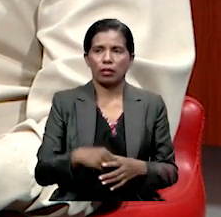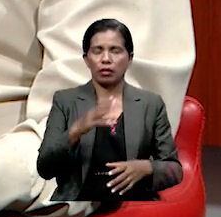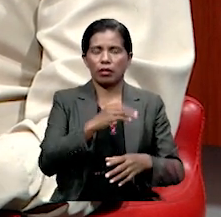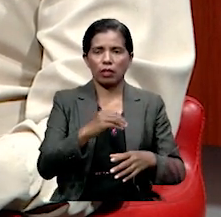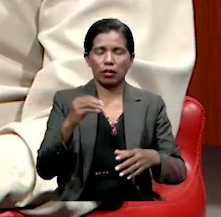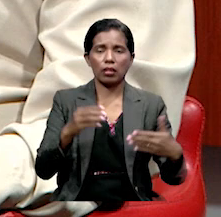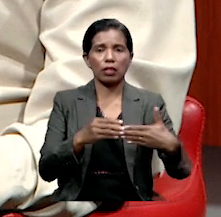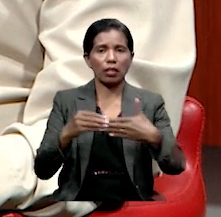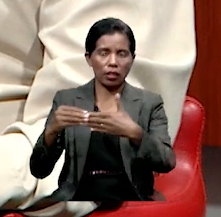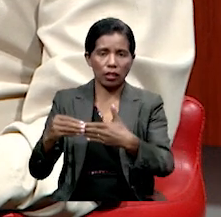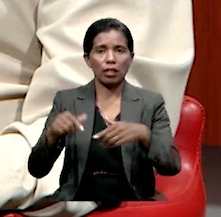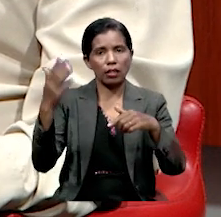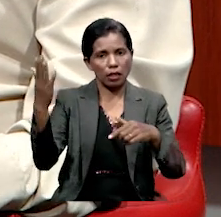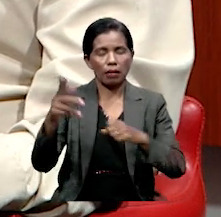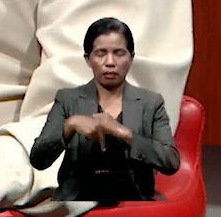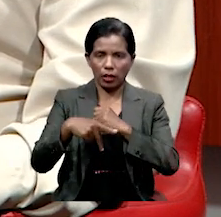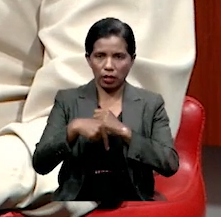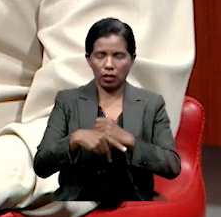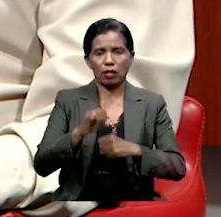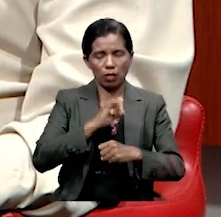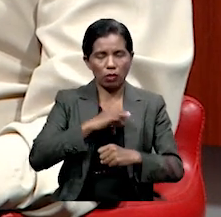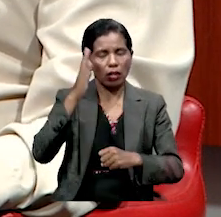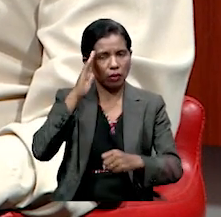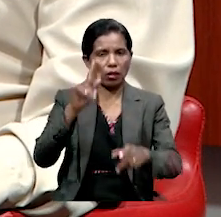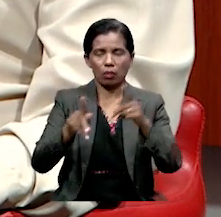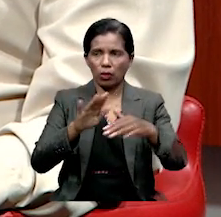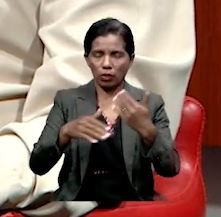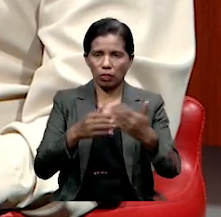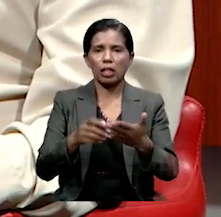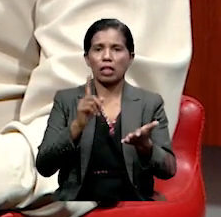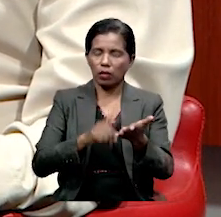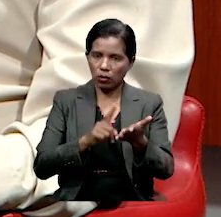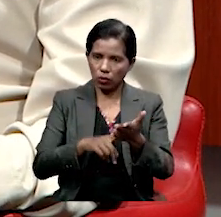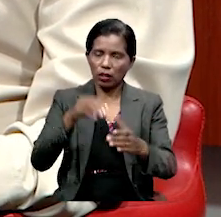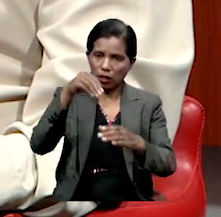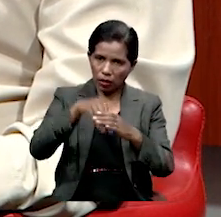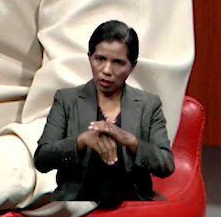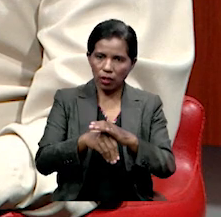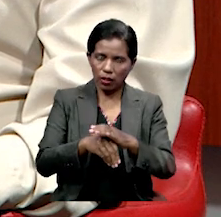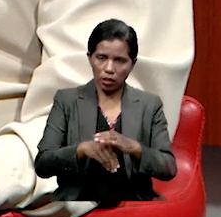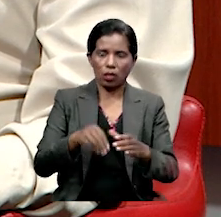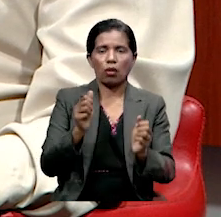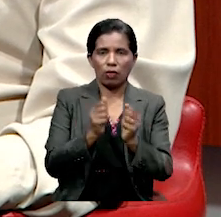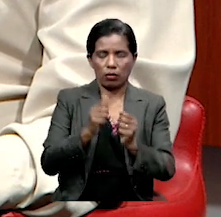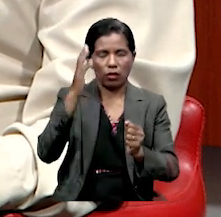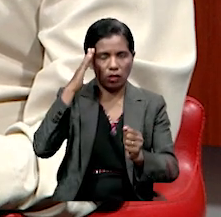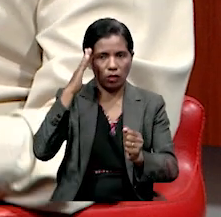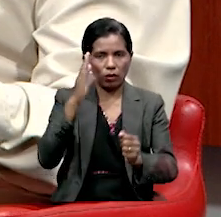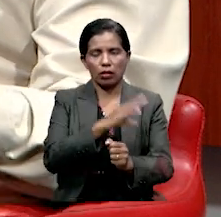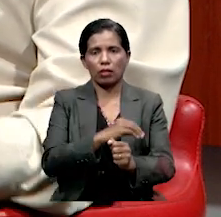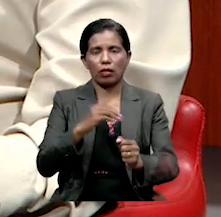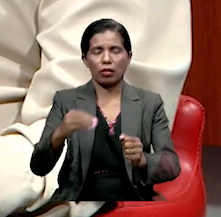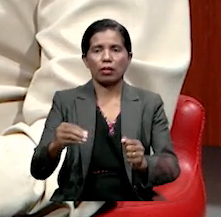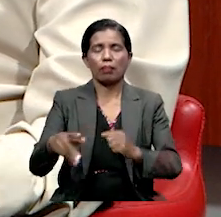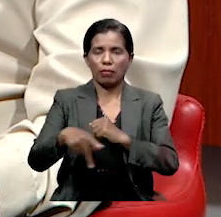partido, né? Também é mais onde congressista será mais discute clea, discute o ano em dia encantar. Projeção partido né